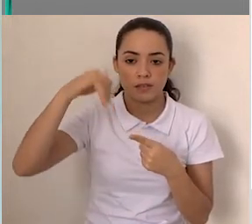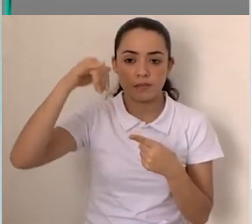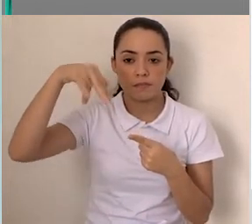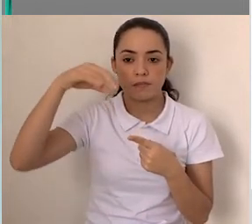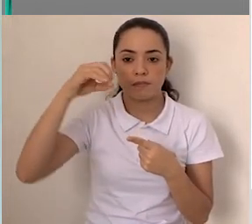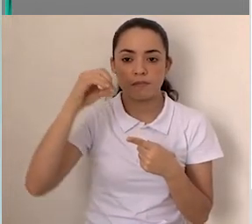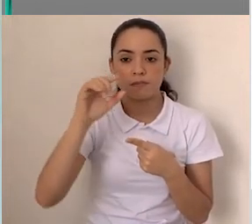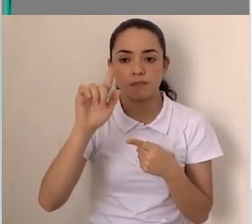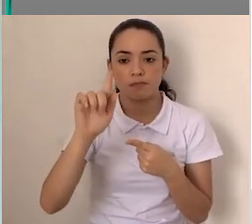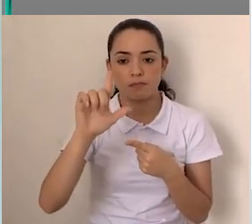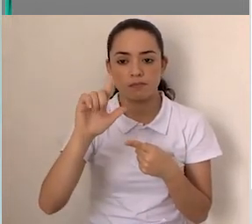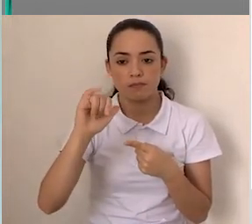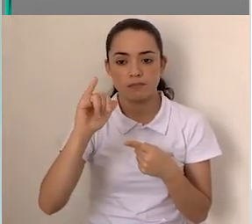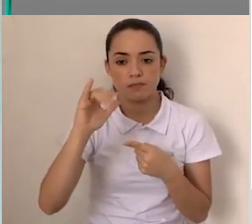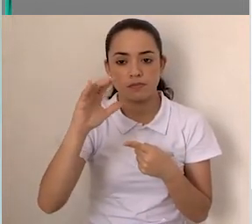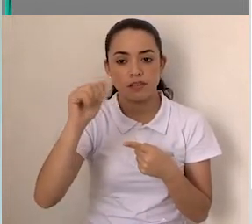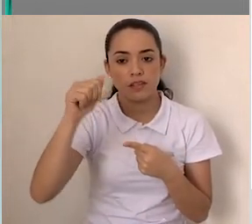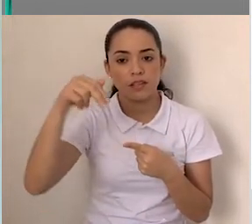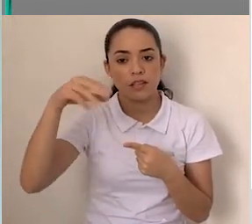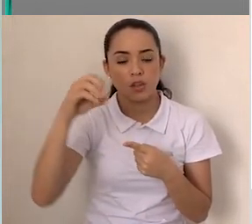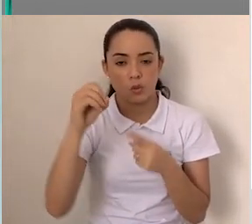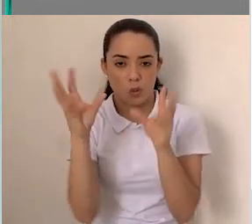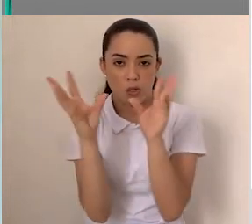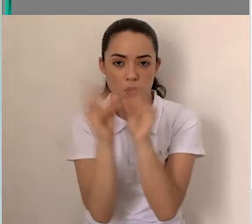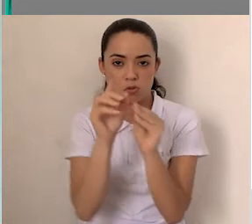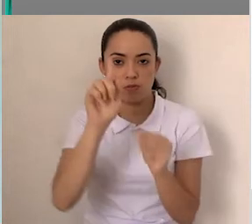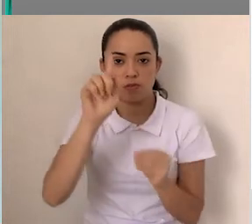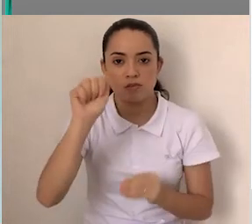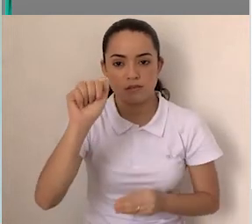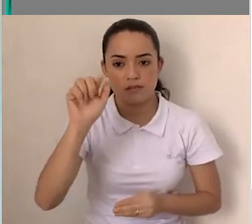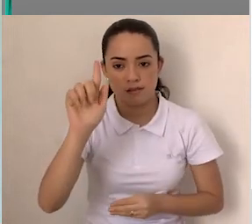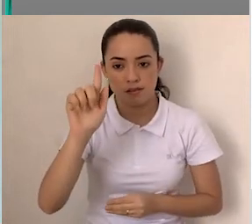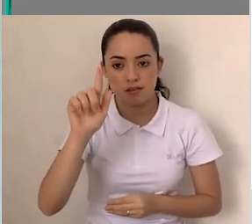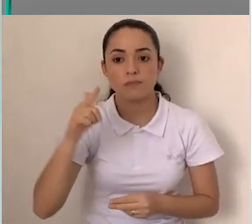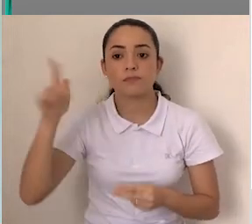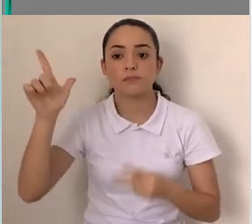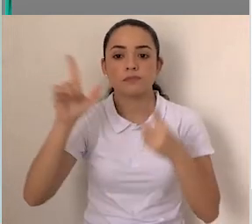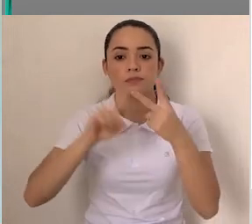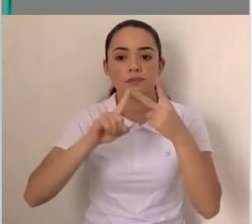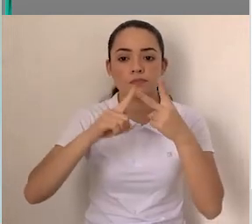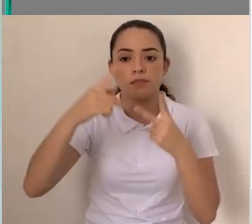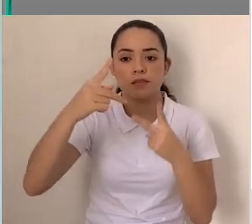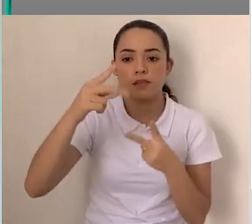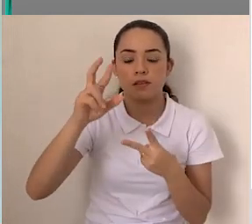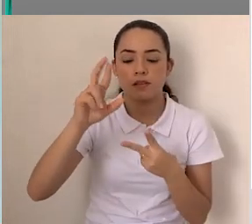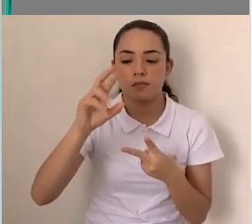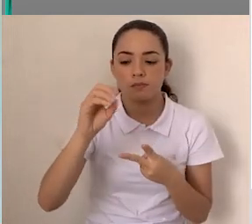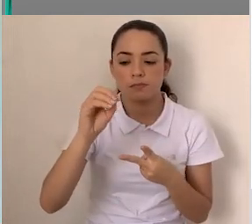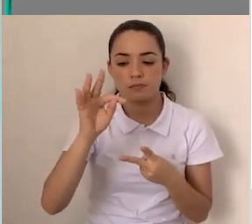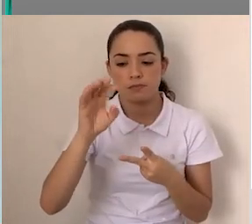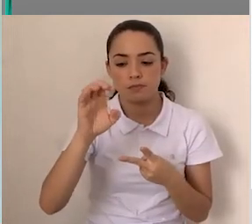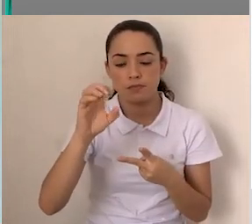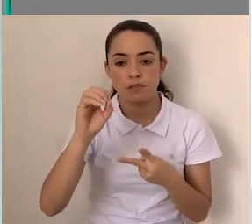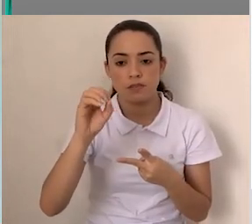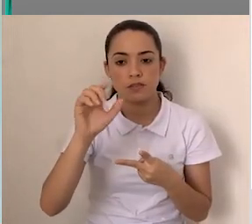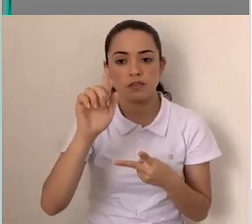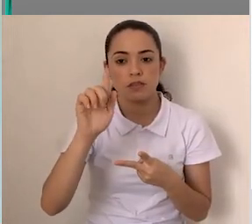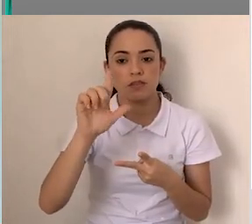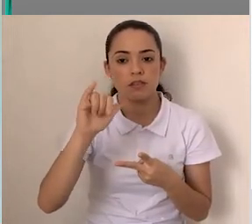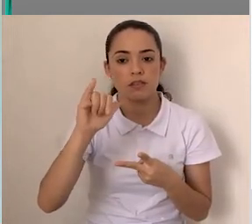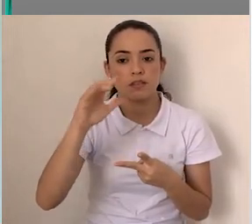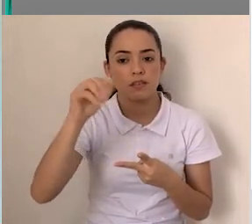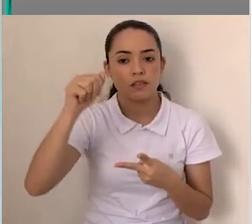nos espaços intra e extracelular. Os proteoglicanos e agregados proteoglicanos conectam células, fibras